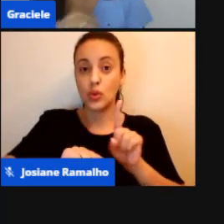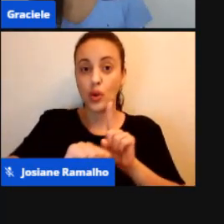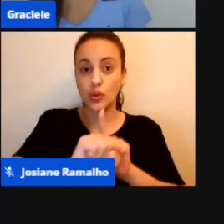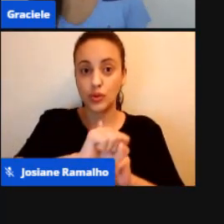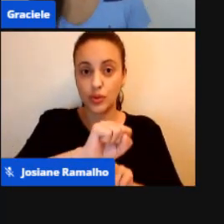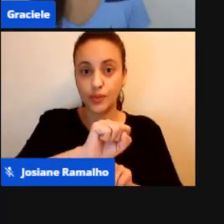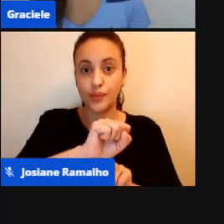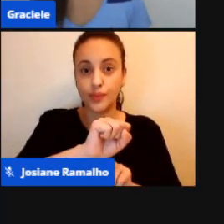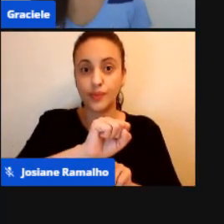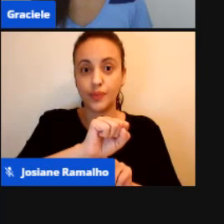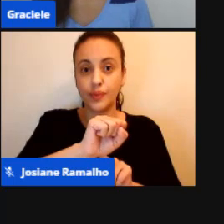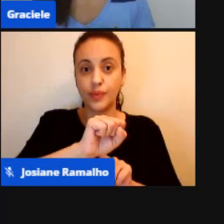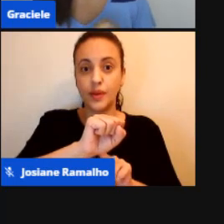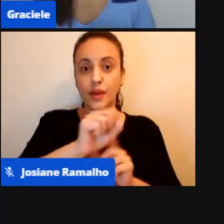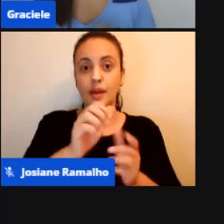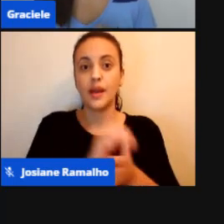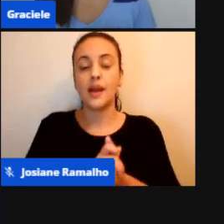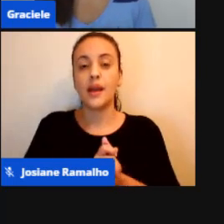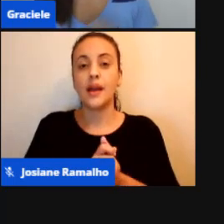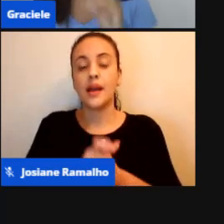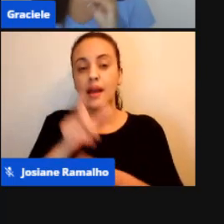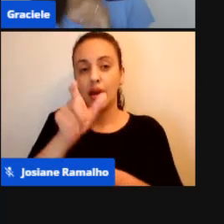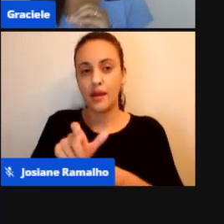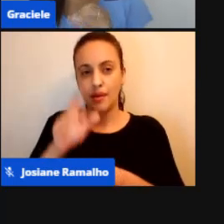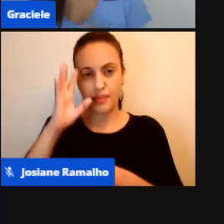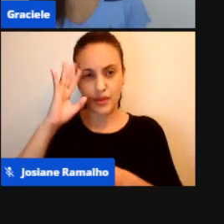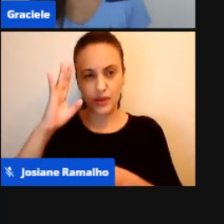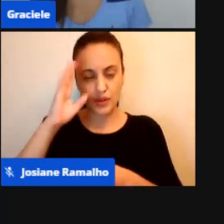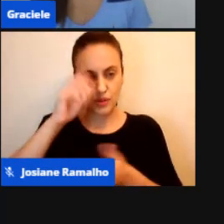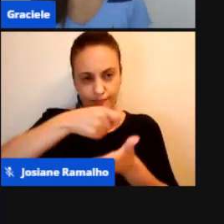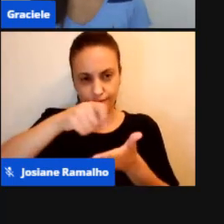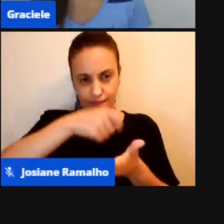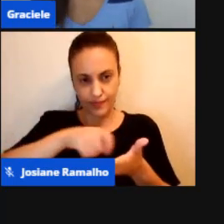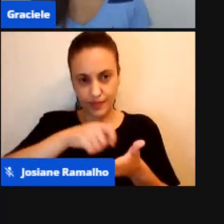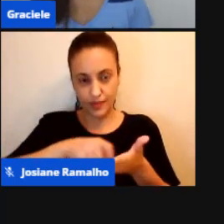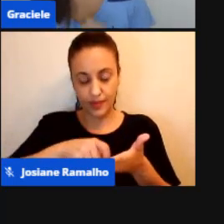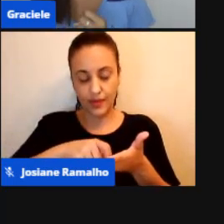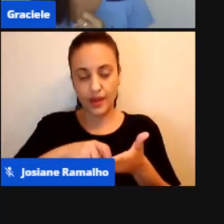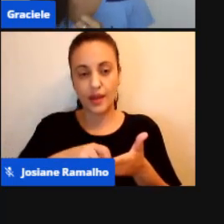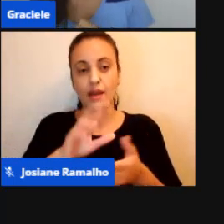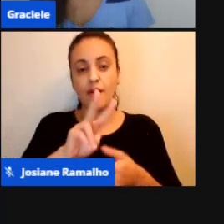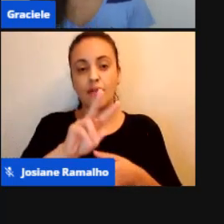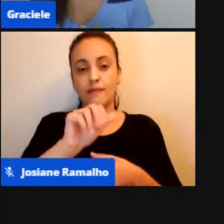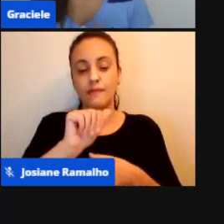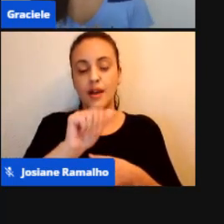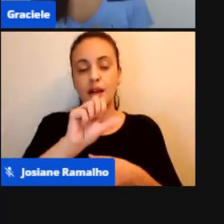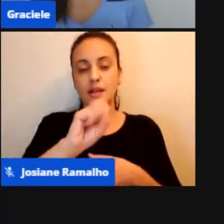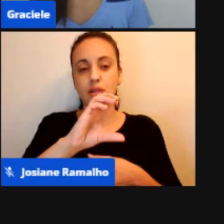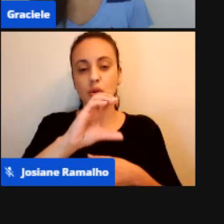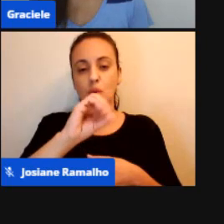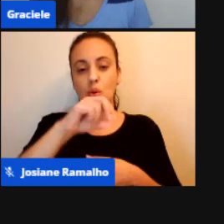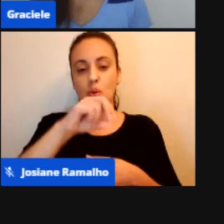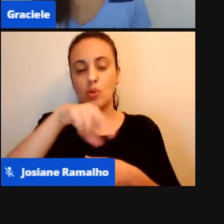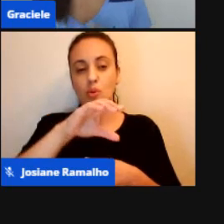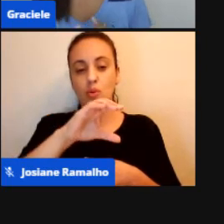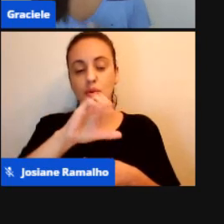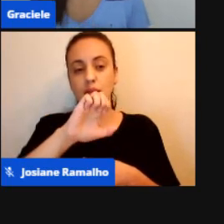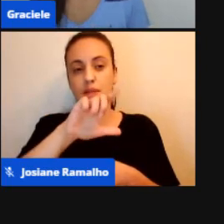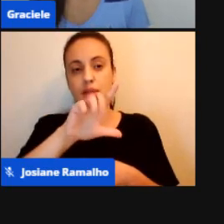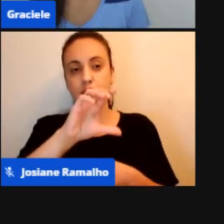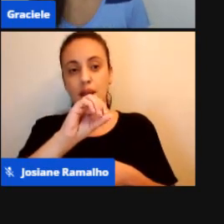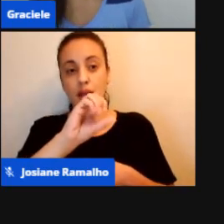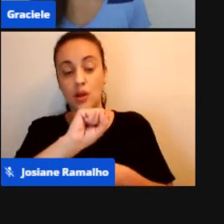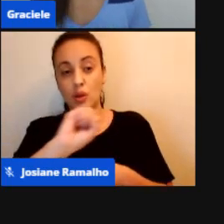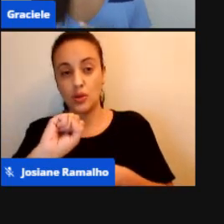De acordo com Vasconcelos, realizar avaliação socioafetiva, atitudes,